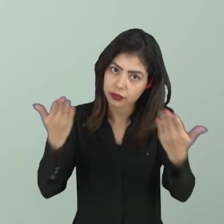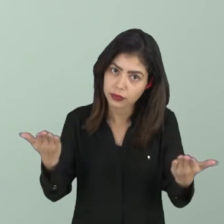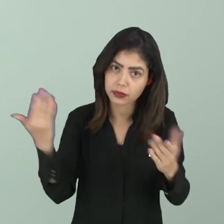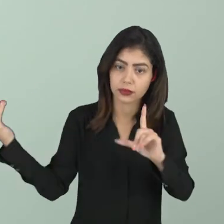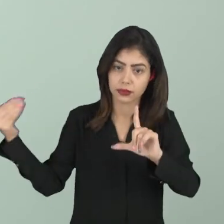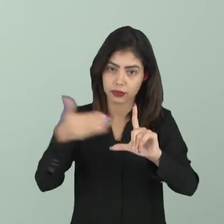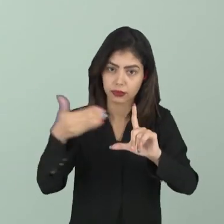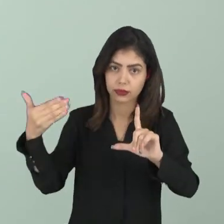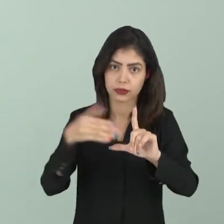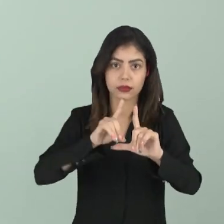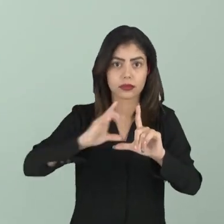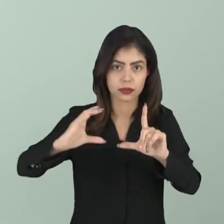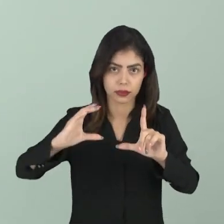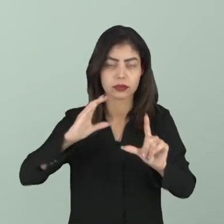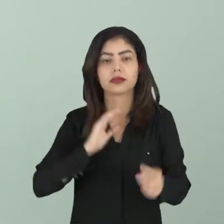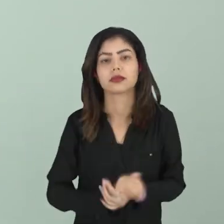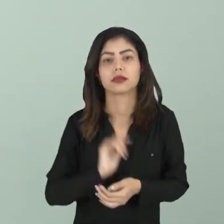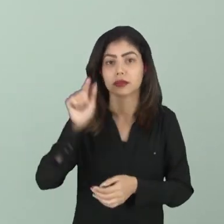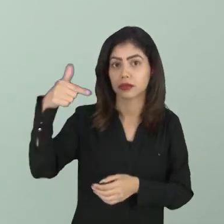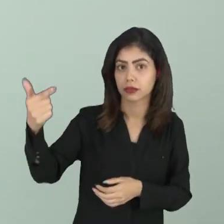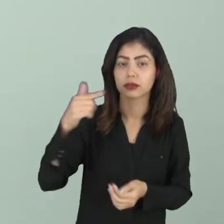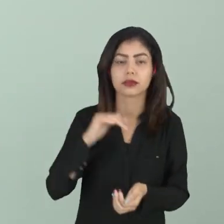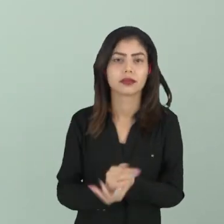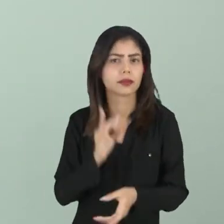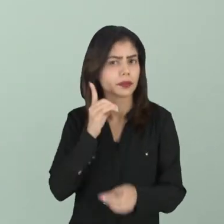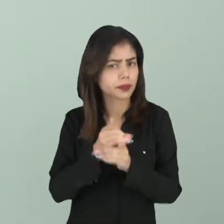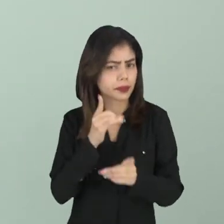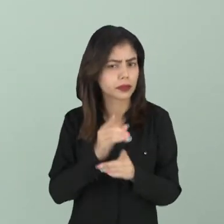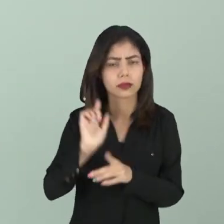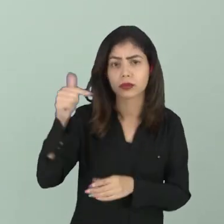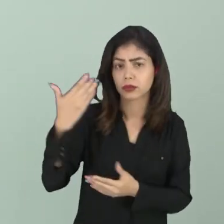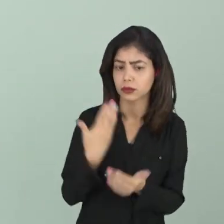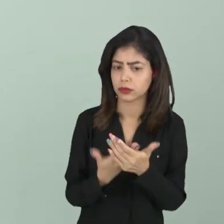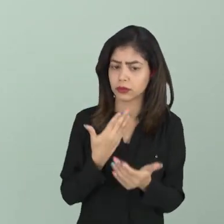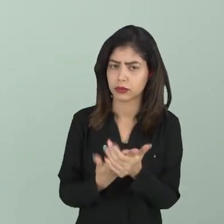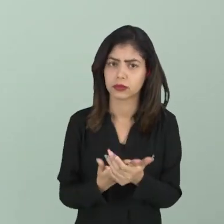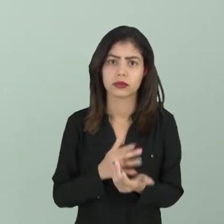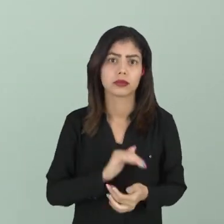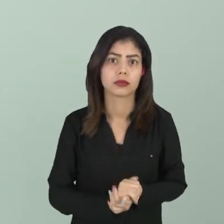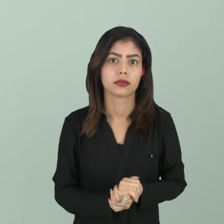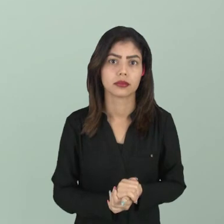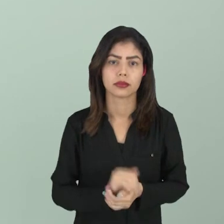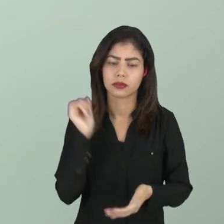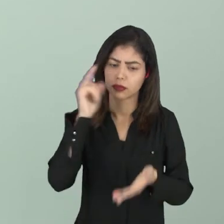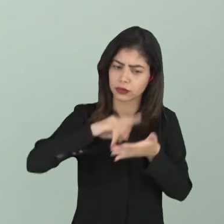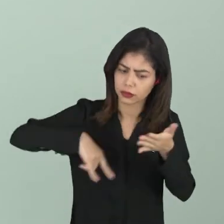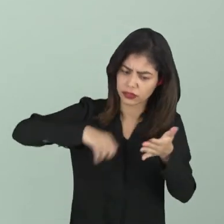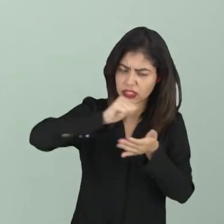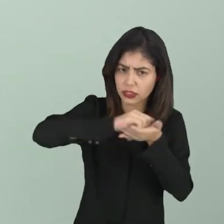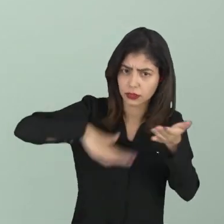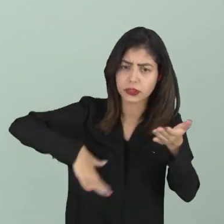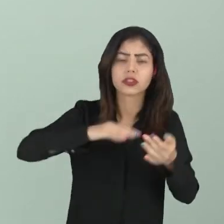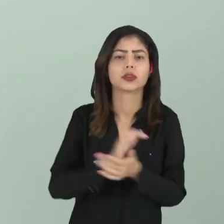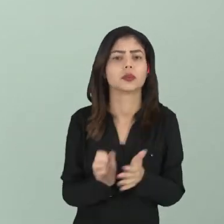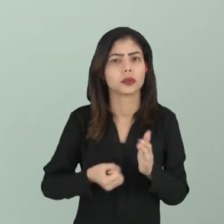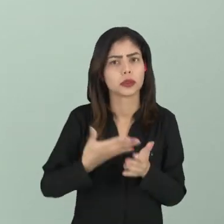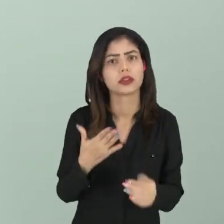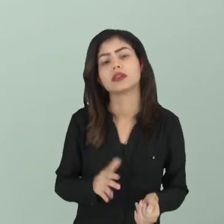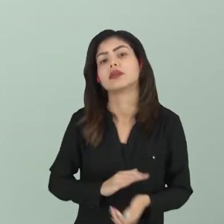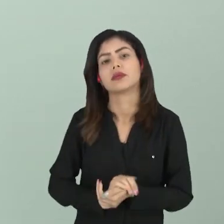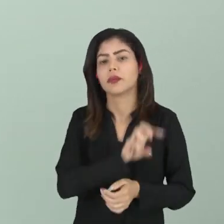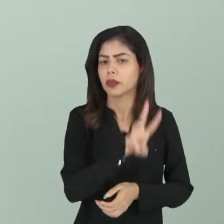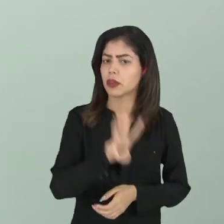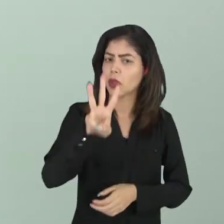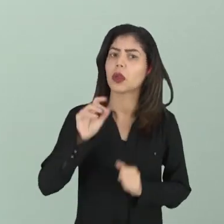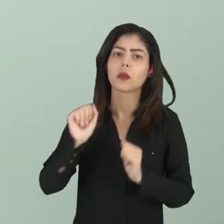você acesse a plataforma Eduque. Lá você vai encontrar essas e outras aulas, listas de atividades, sites que podem